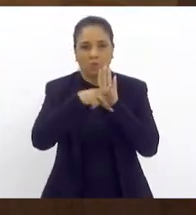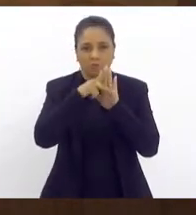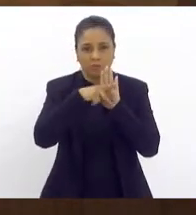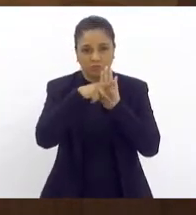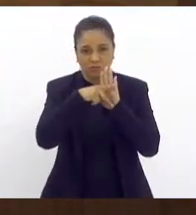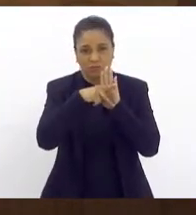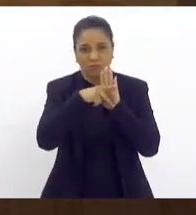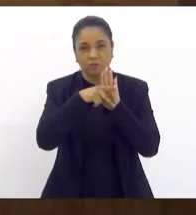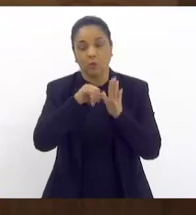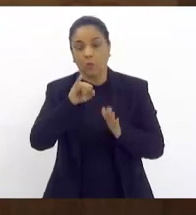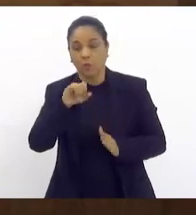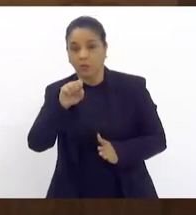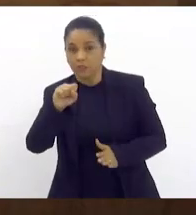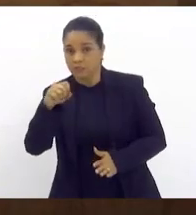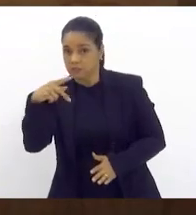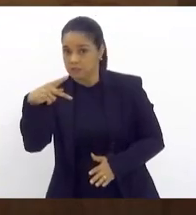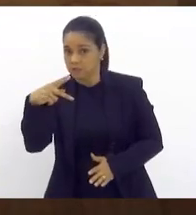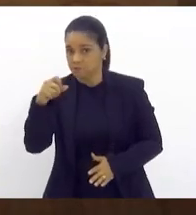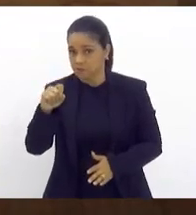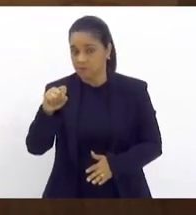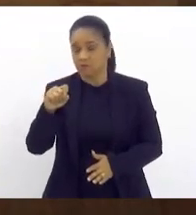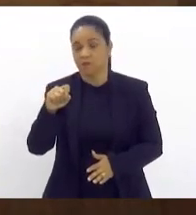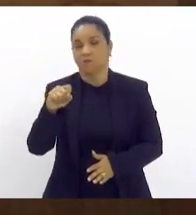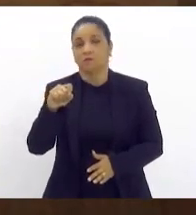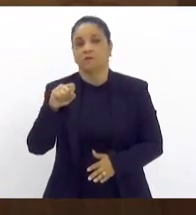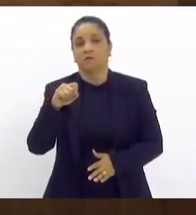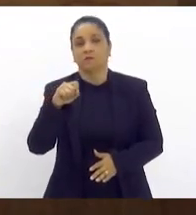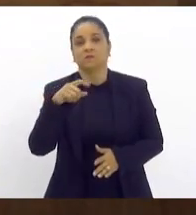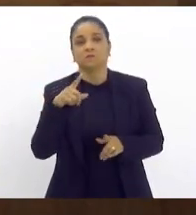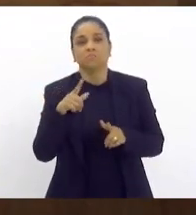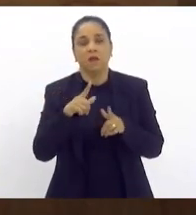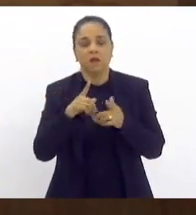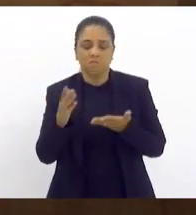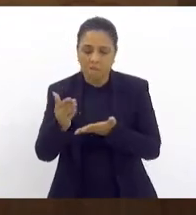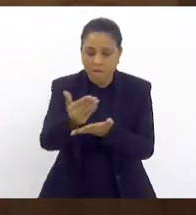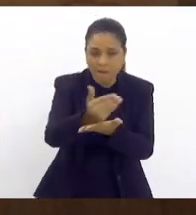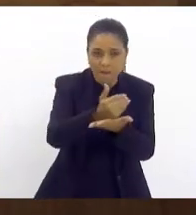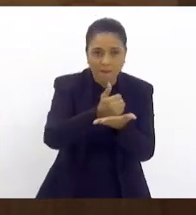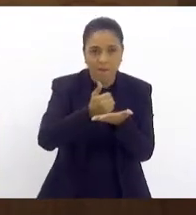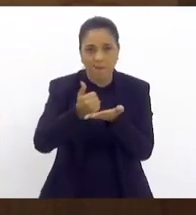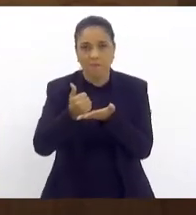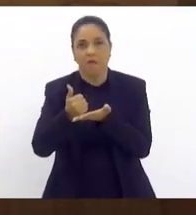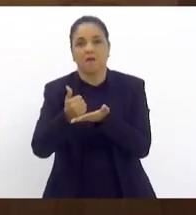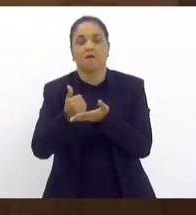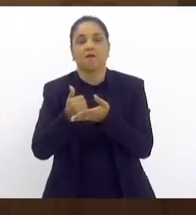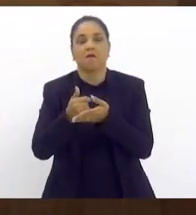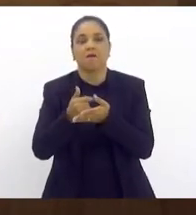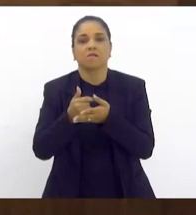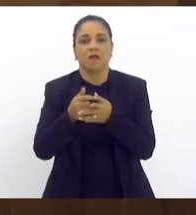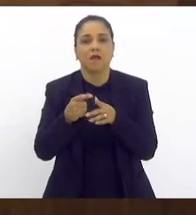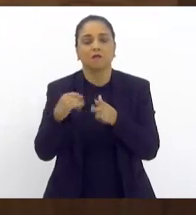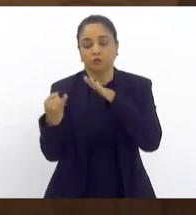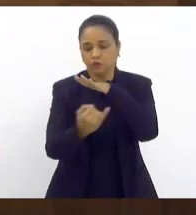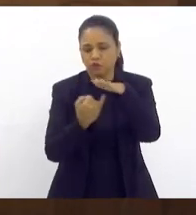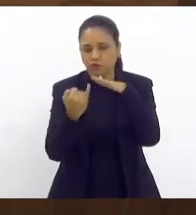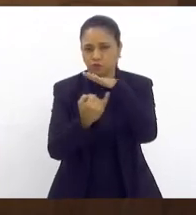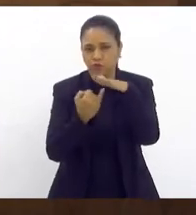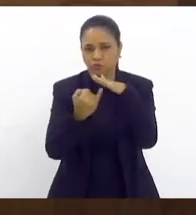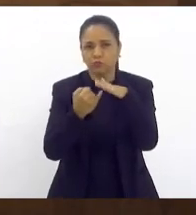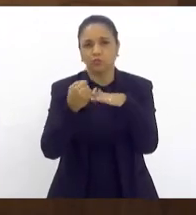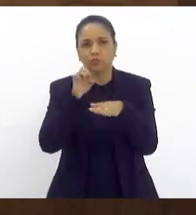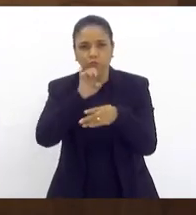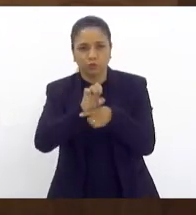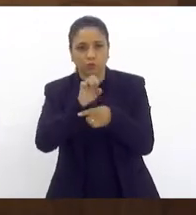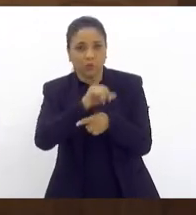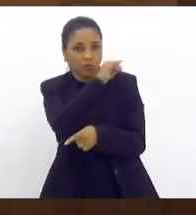wispe como responsável por consolidar esses índices tendo em vista que esse é o Instituto que nós temos no estado do Rio de Janeiro que